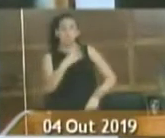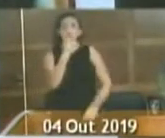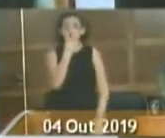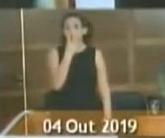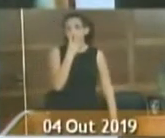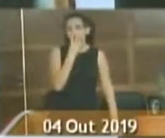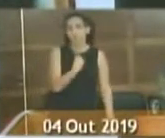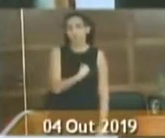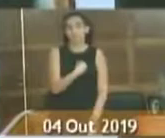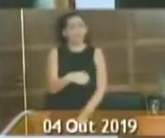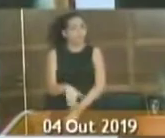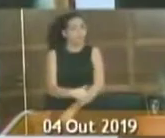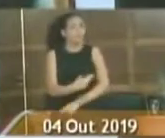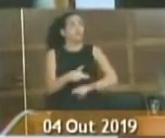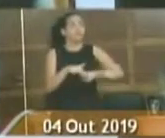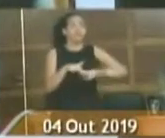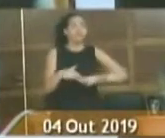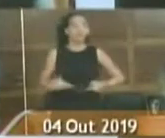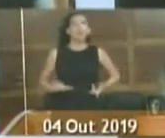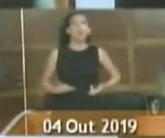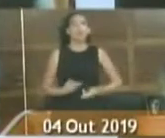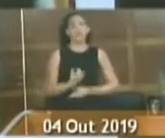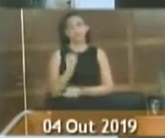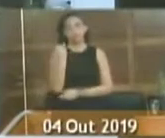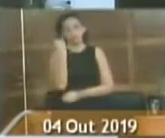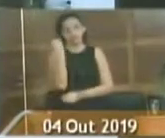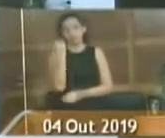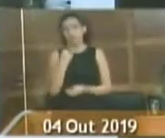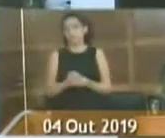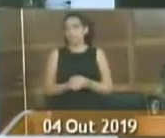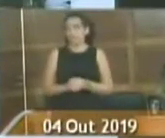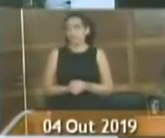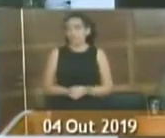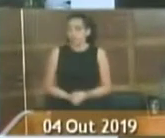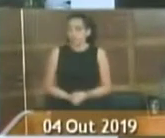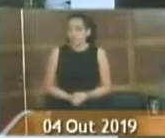Tá? Então, por isso, a castração é extremamente importante.